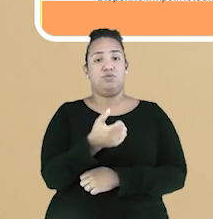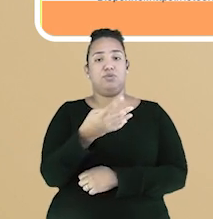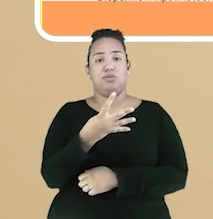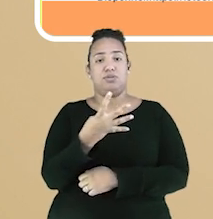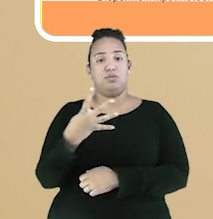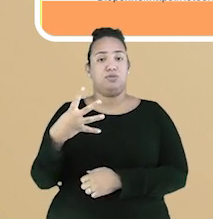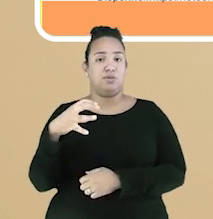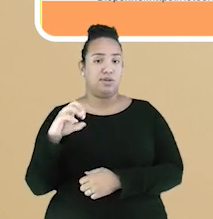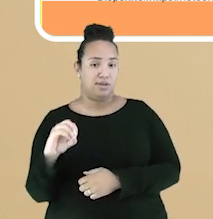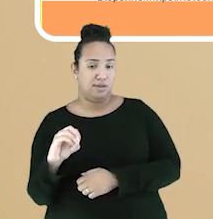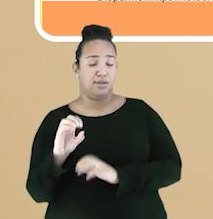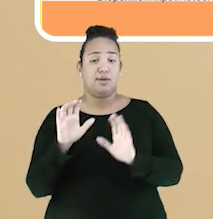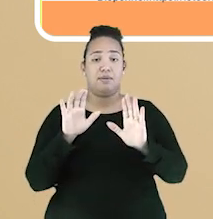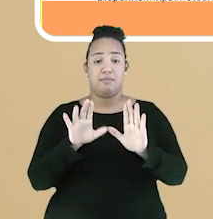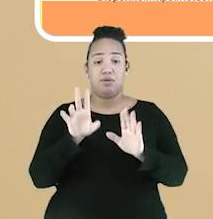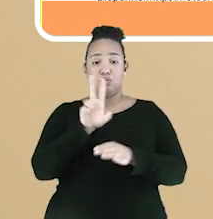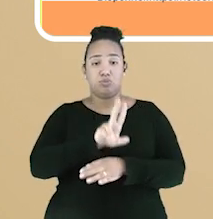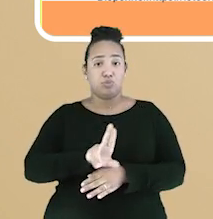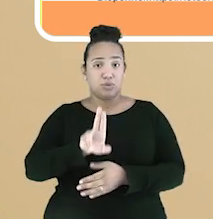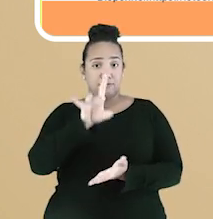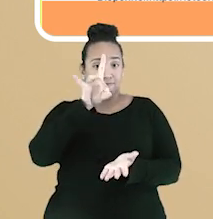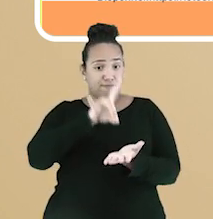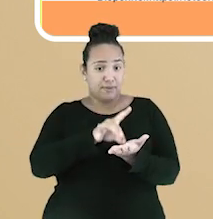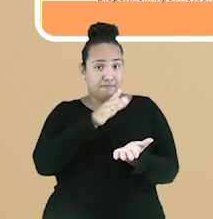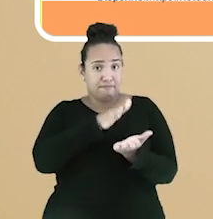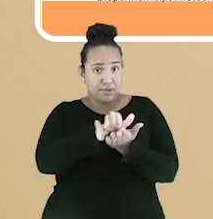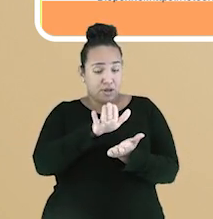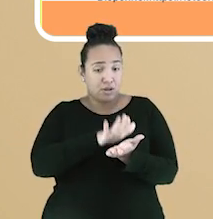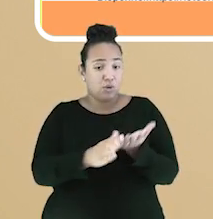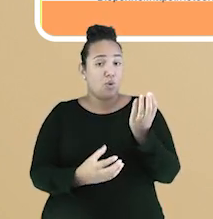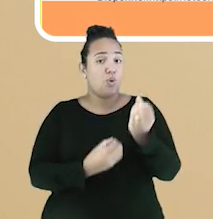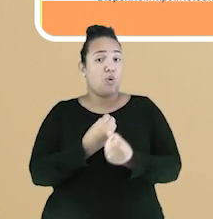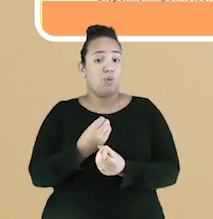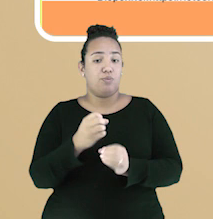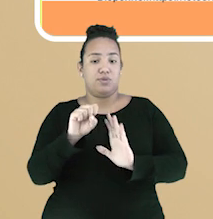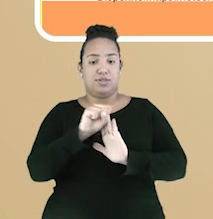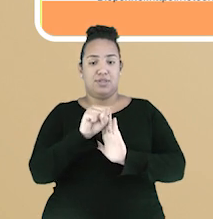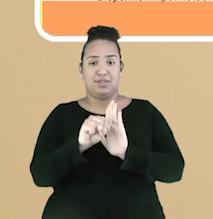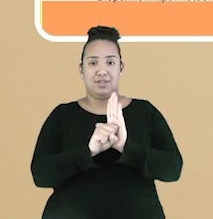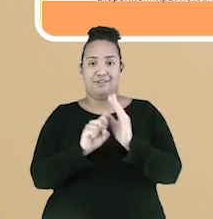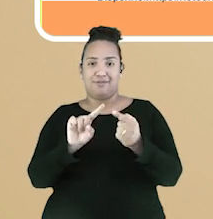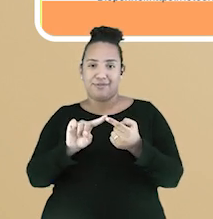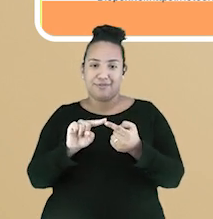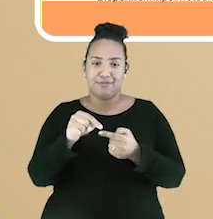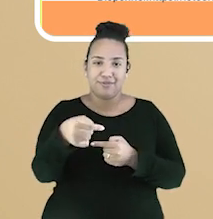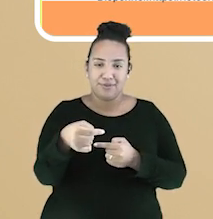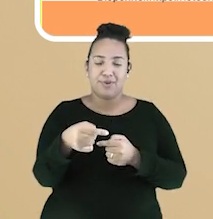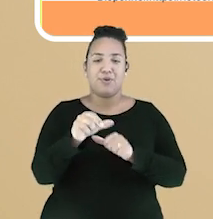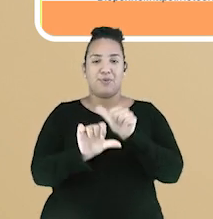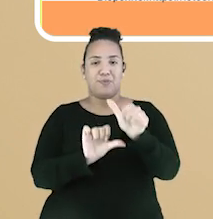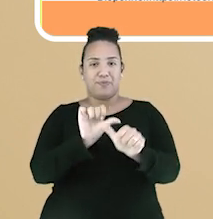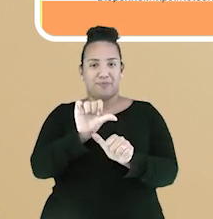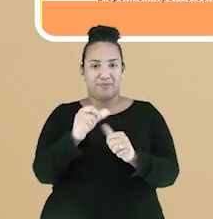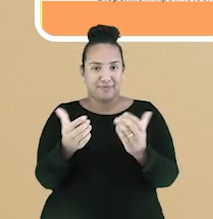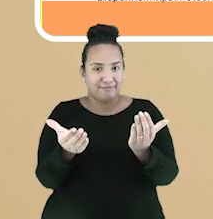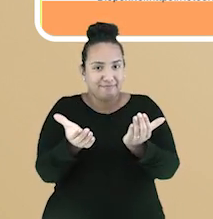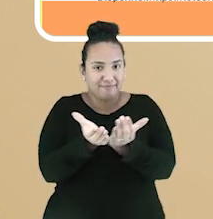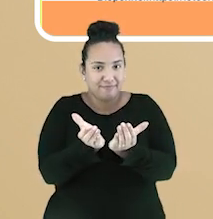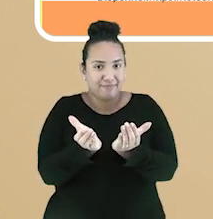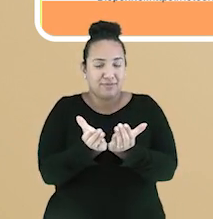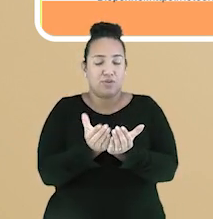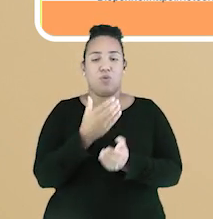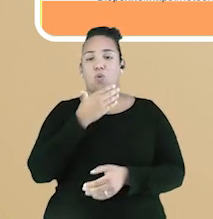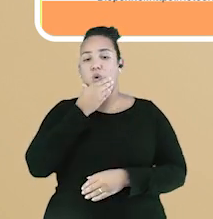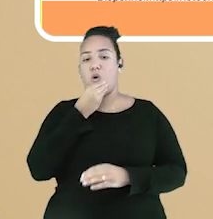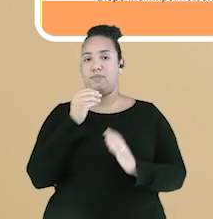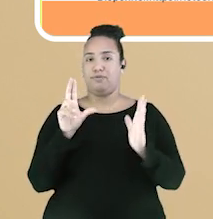1440. Mas a utilização da imprensa tornou-se realmente intensa no século seguinte, com a Reforma Protestante empreendida